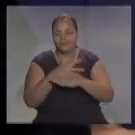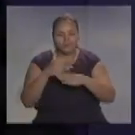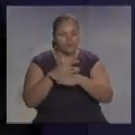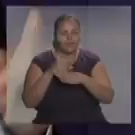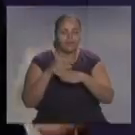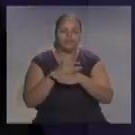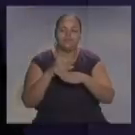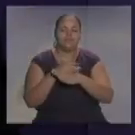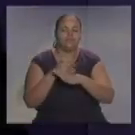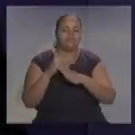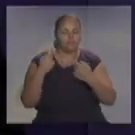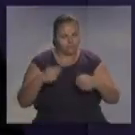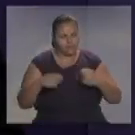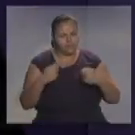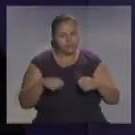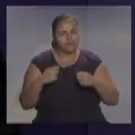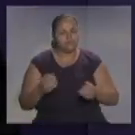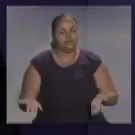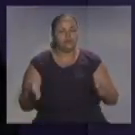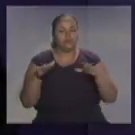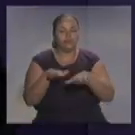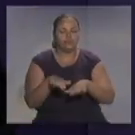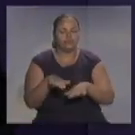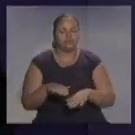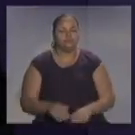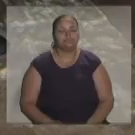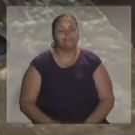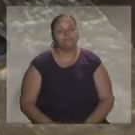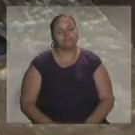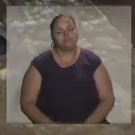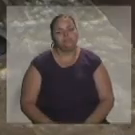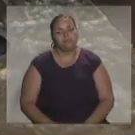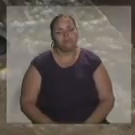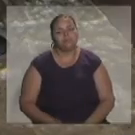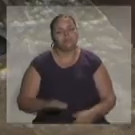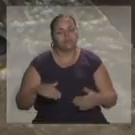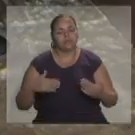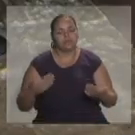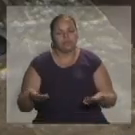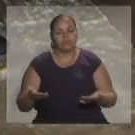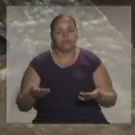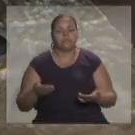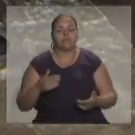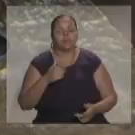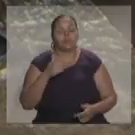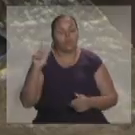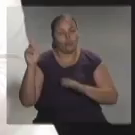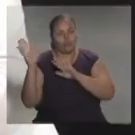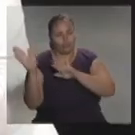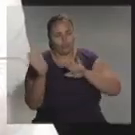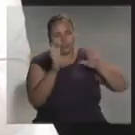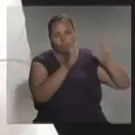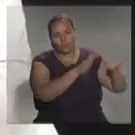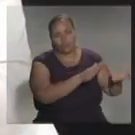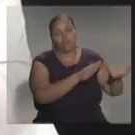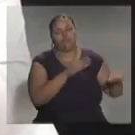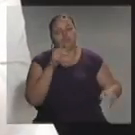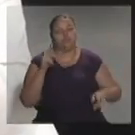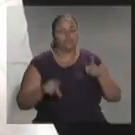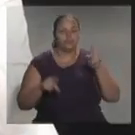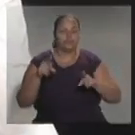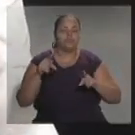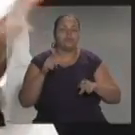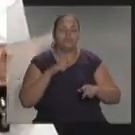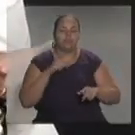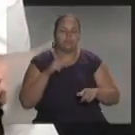cidade como um todo é uma cidade que precisa ser mais inclusiva. Com certeza, deputado. Então vamos passar para um outro segmento da